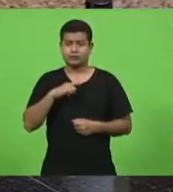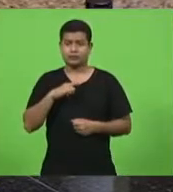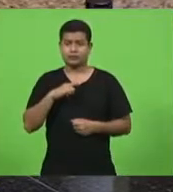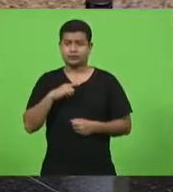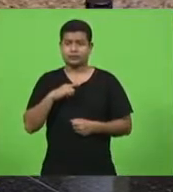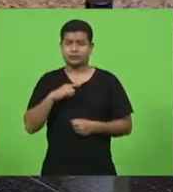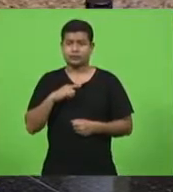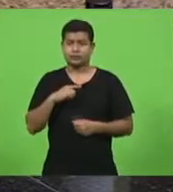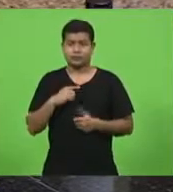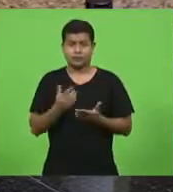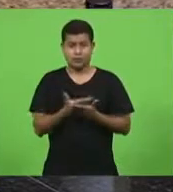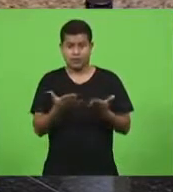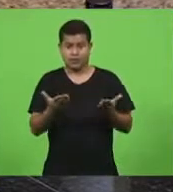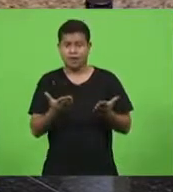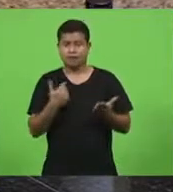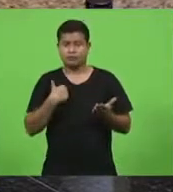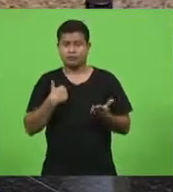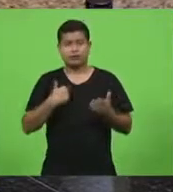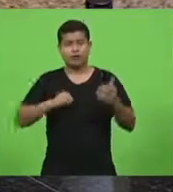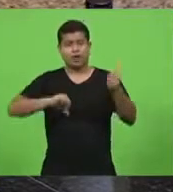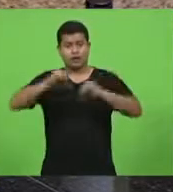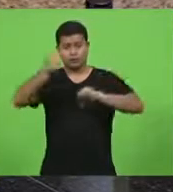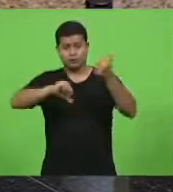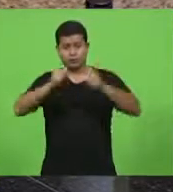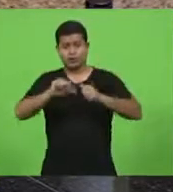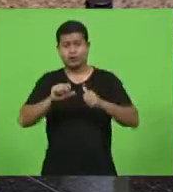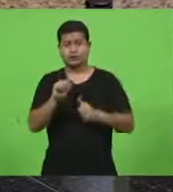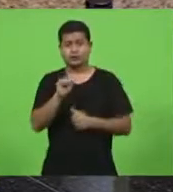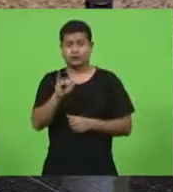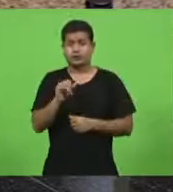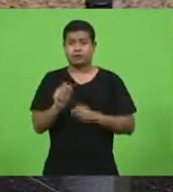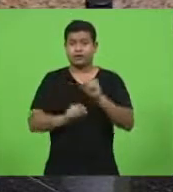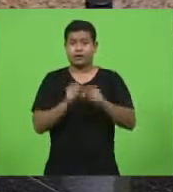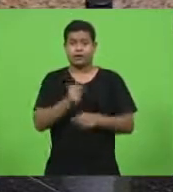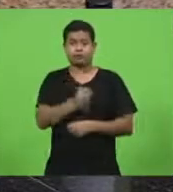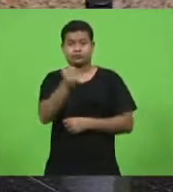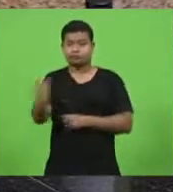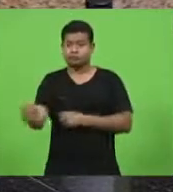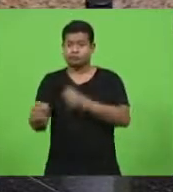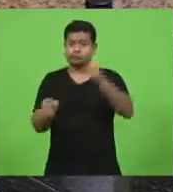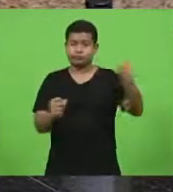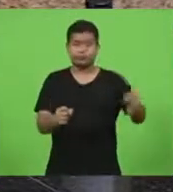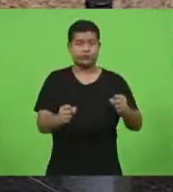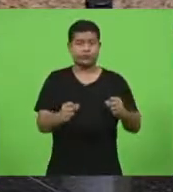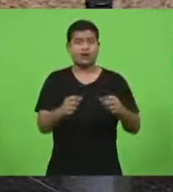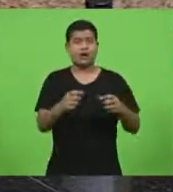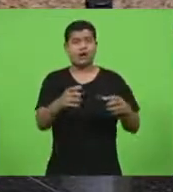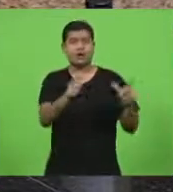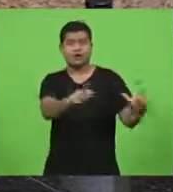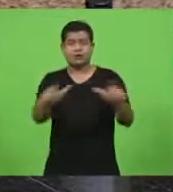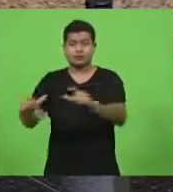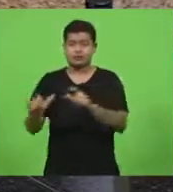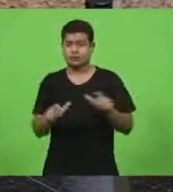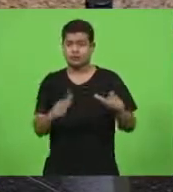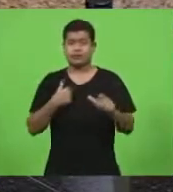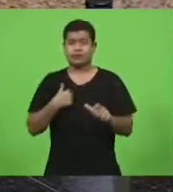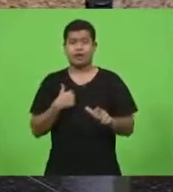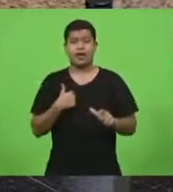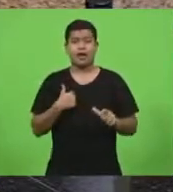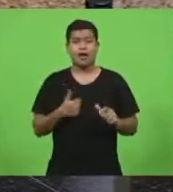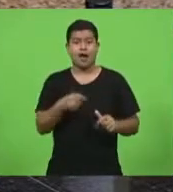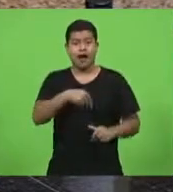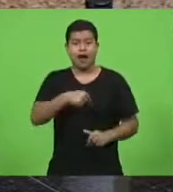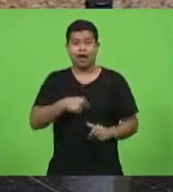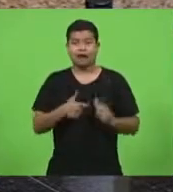foram levados ou são considerados para poder se distribuir efetivo? As indicações que saem aqui da casa feitas pelos deputados,